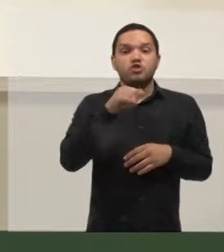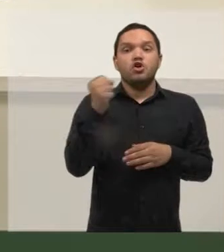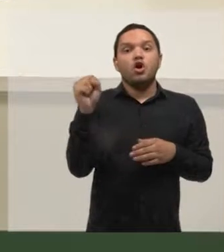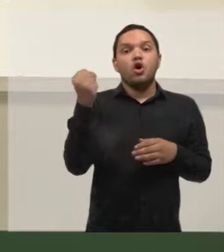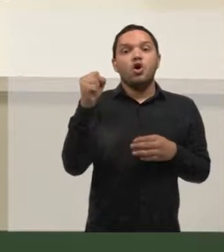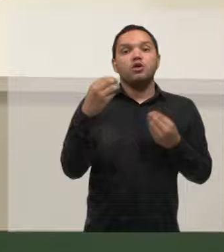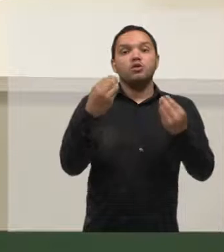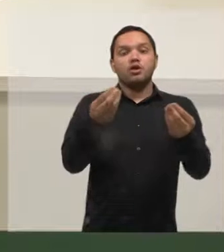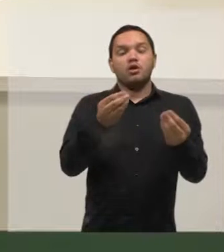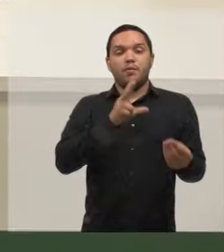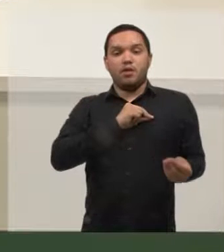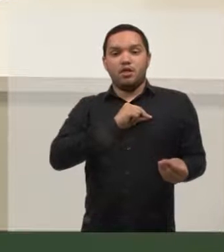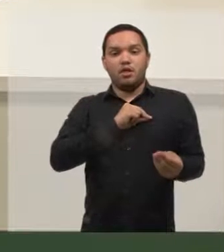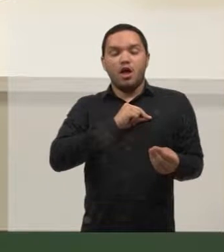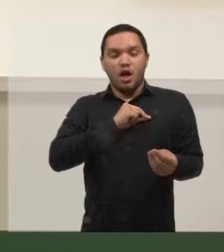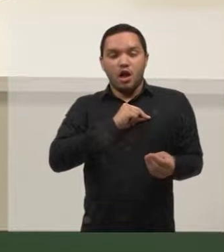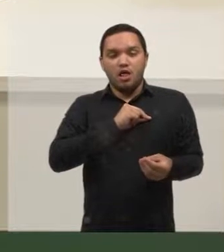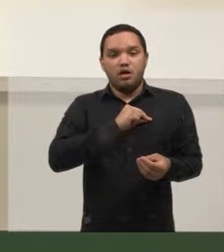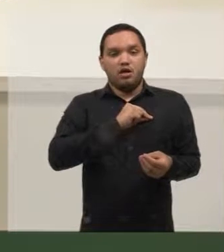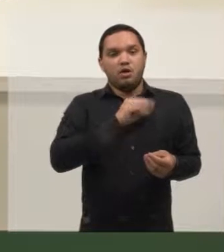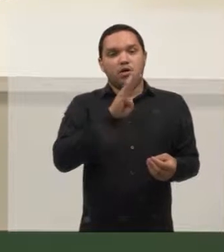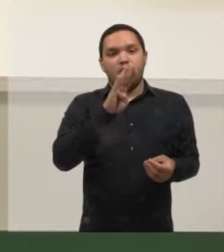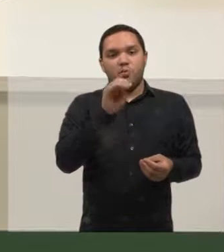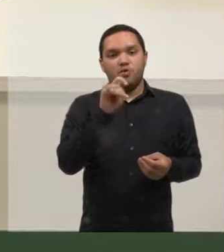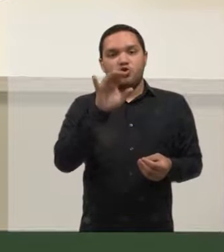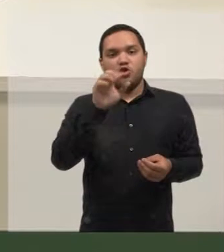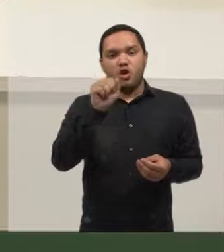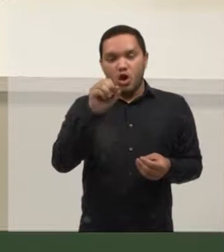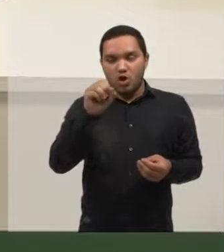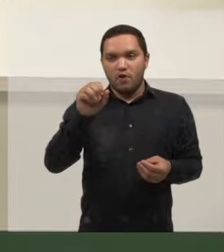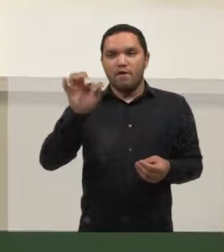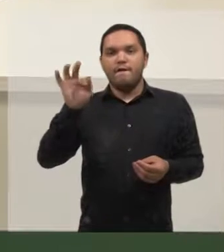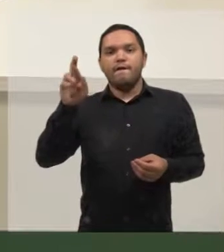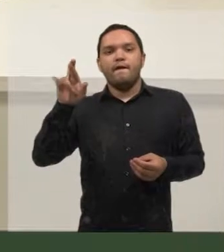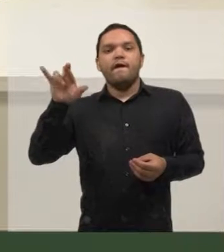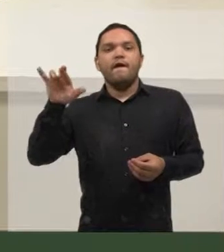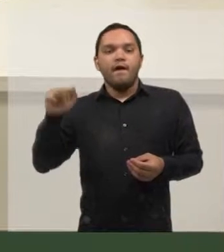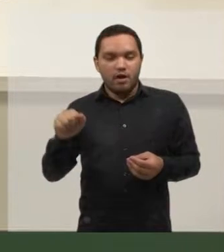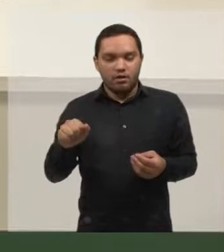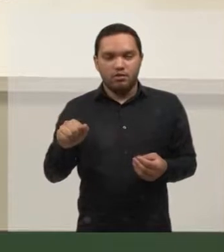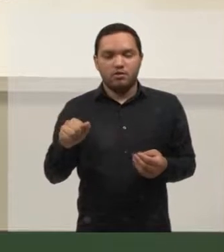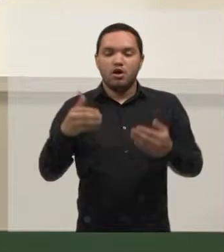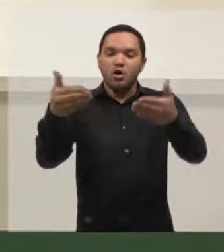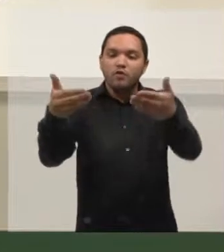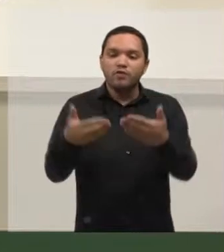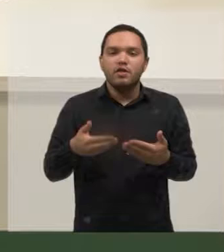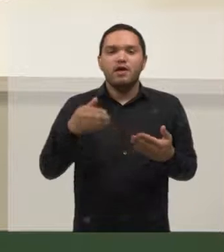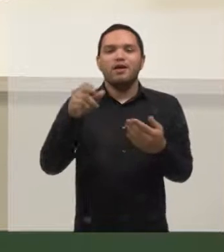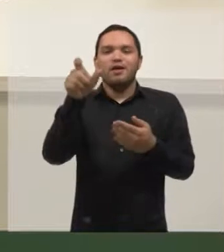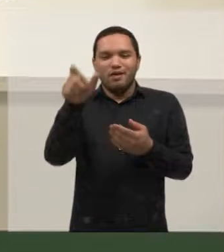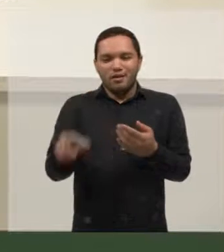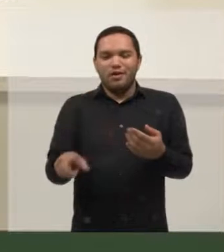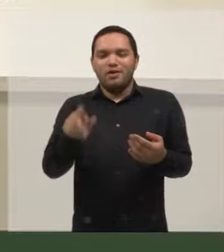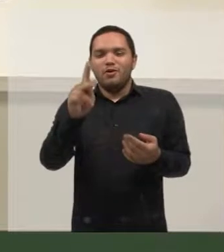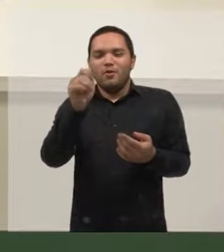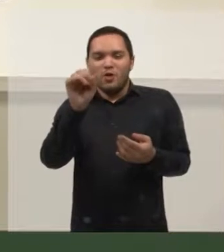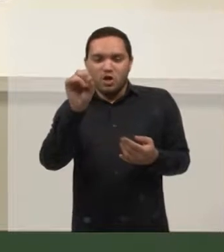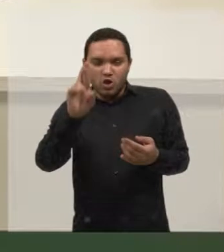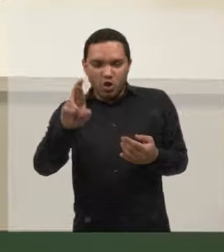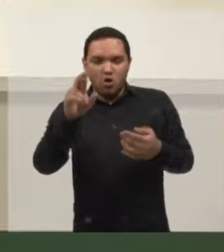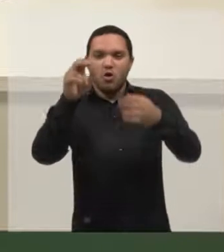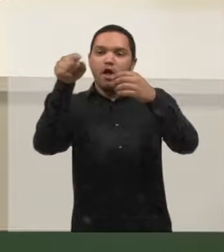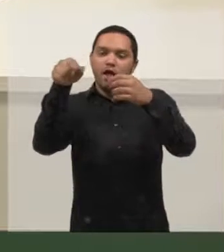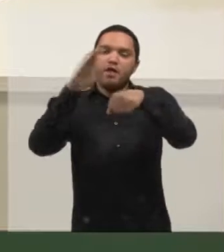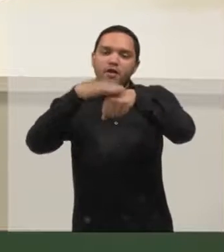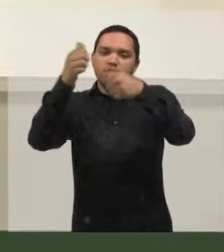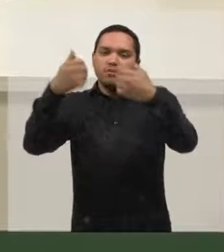8. E aí a gente já faz o convite oficial para que ele venha no final do mês participar aqui, falar sobre o governo, esses 60 dias do governo